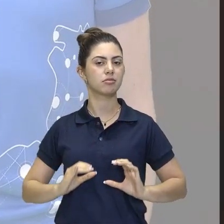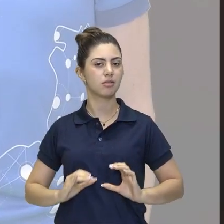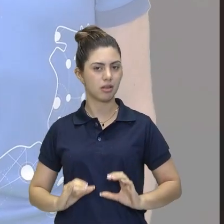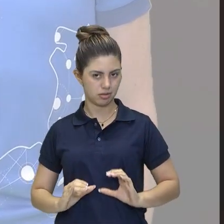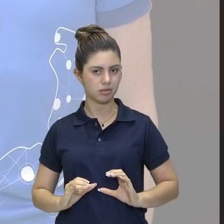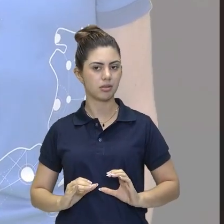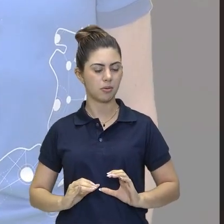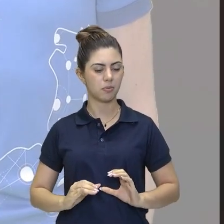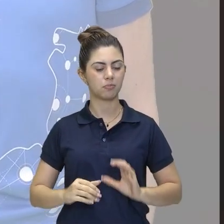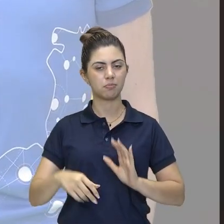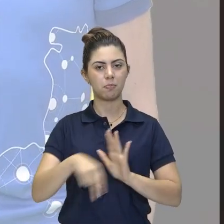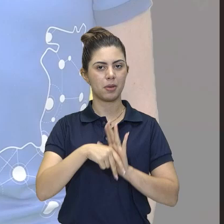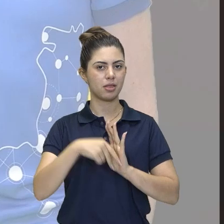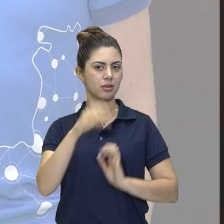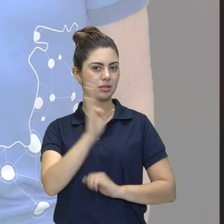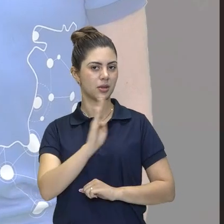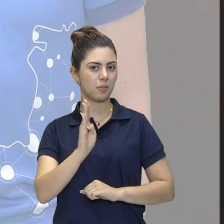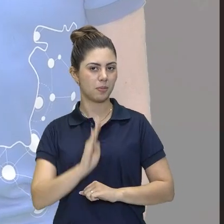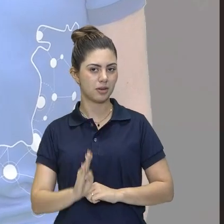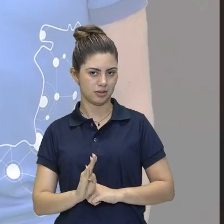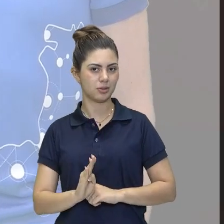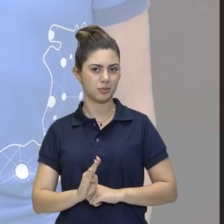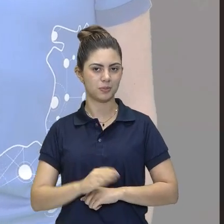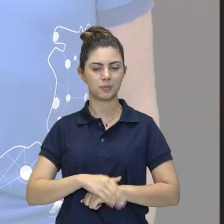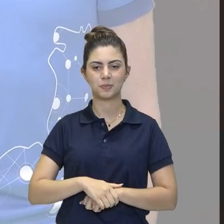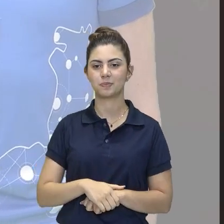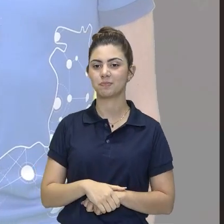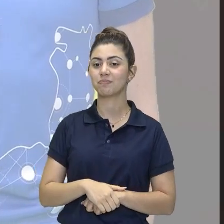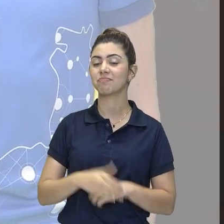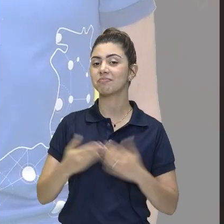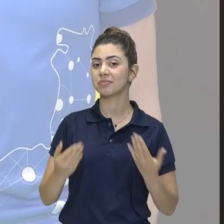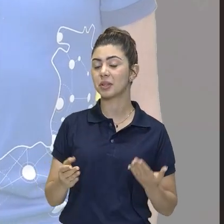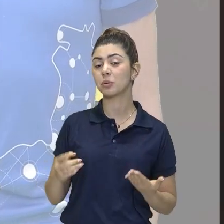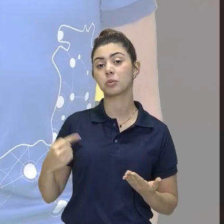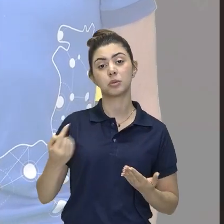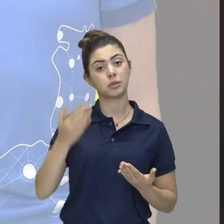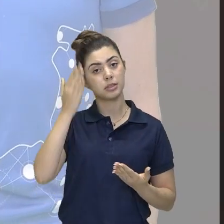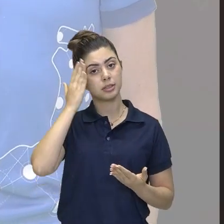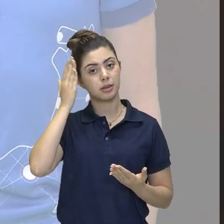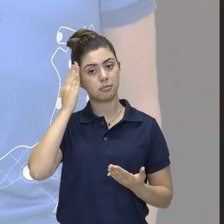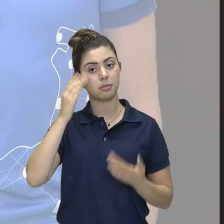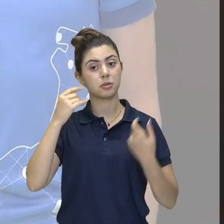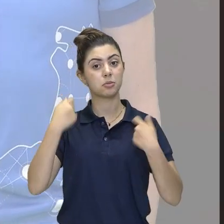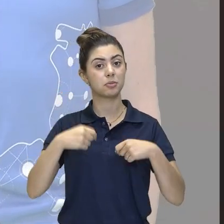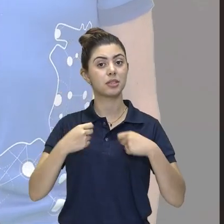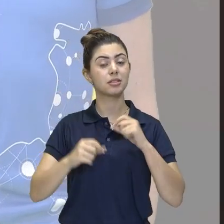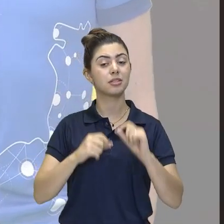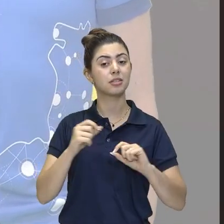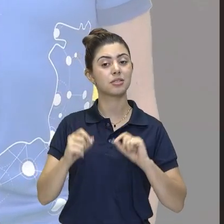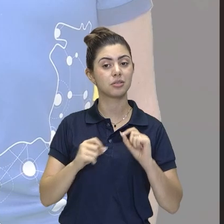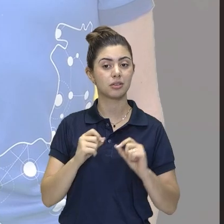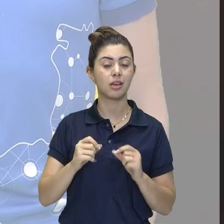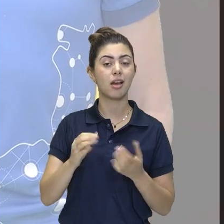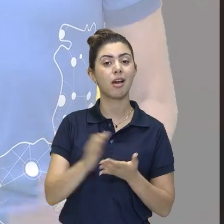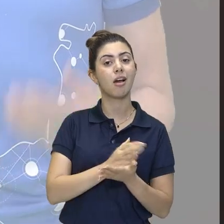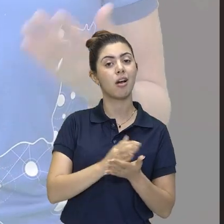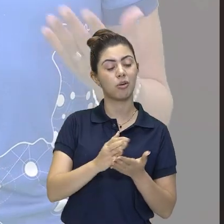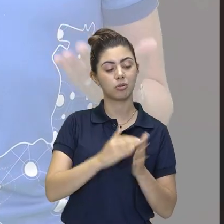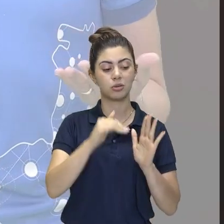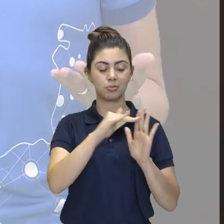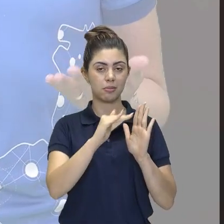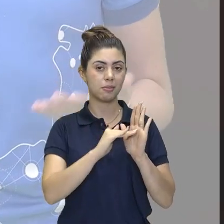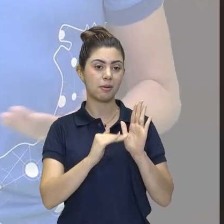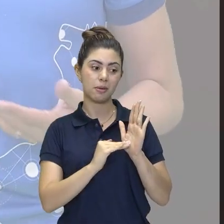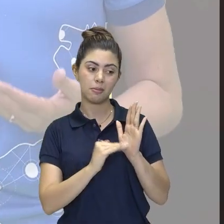cidadã brasileiro ou brasileira. Claro que para isso eu vou ter que preencher alguns requisitos.